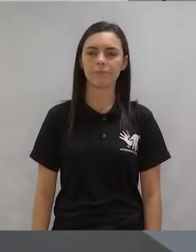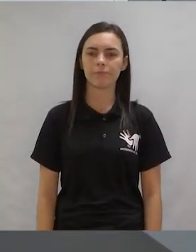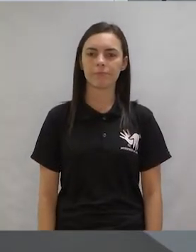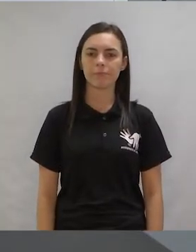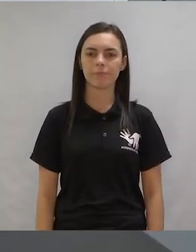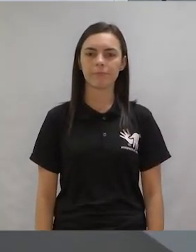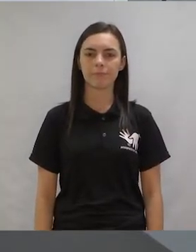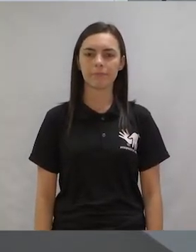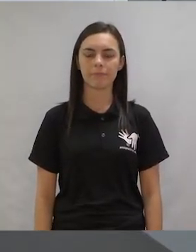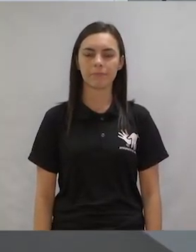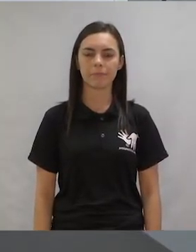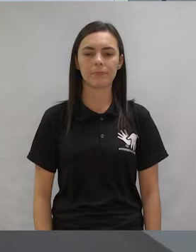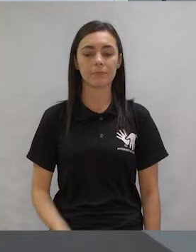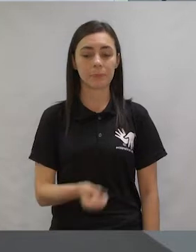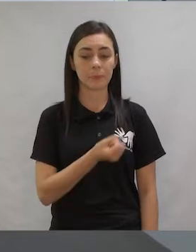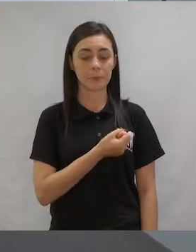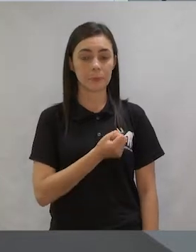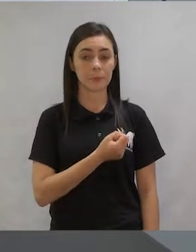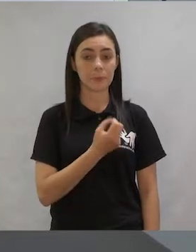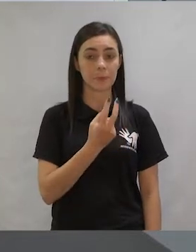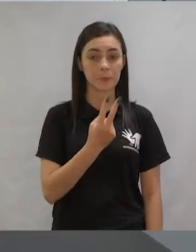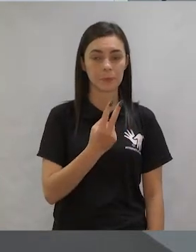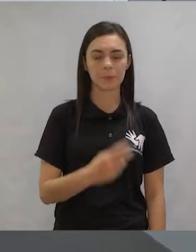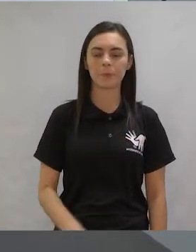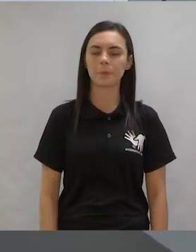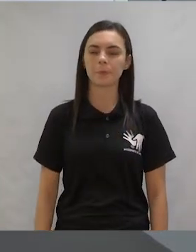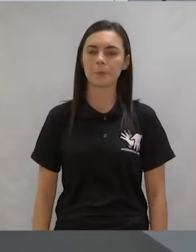é igual a 2.